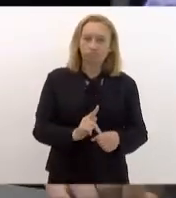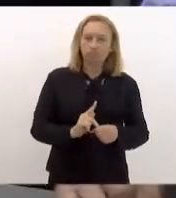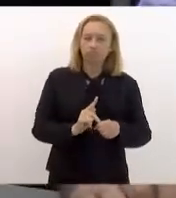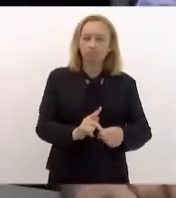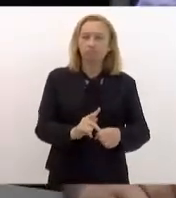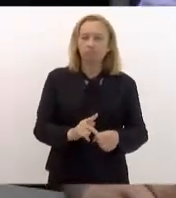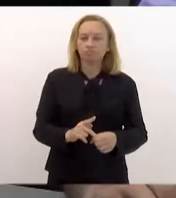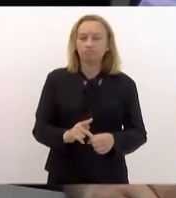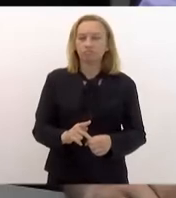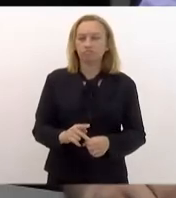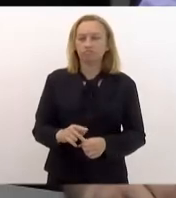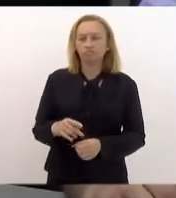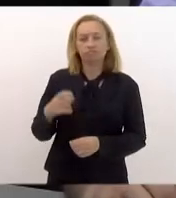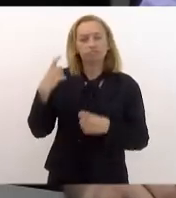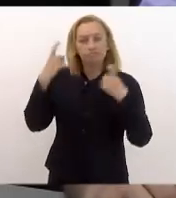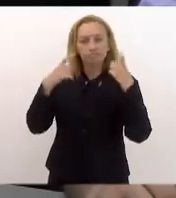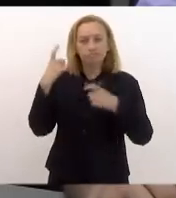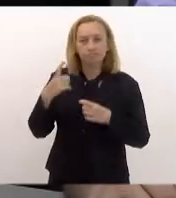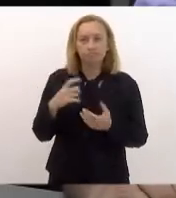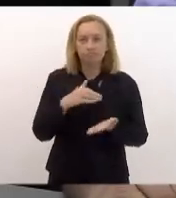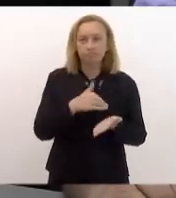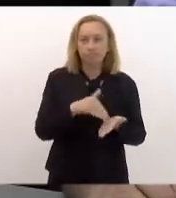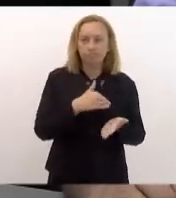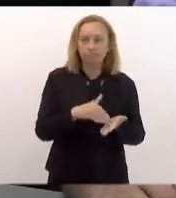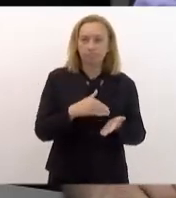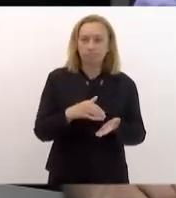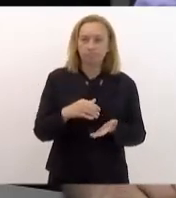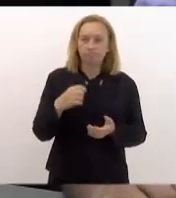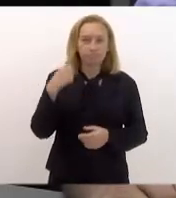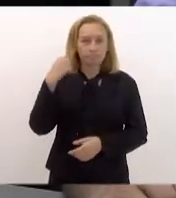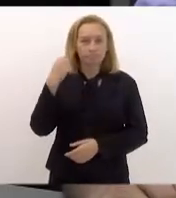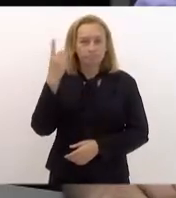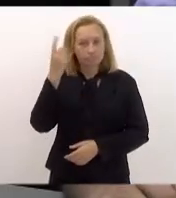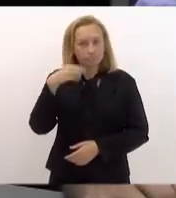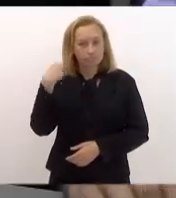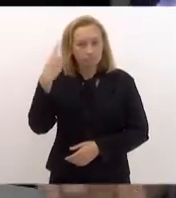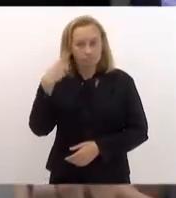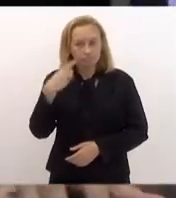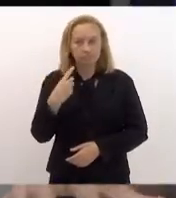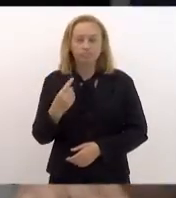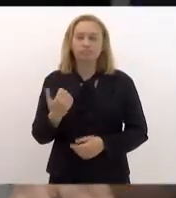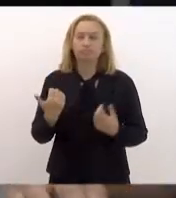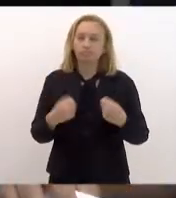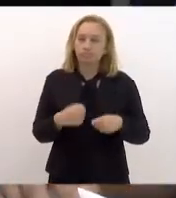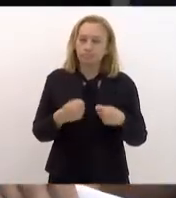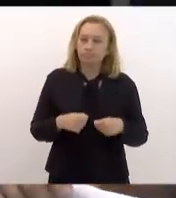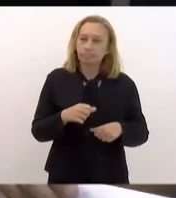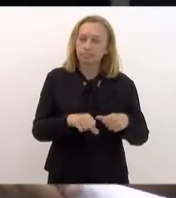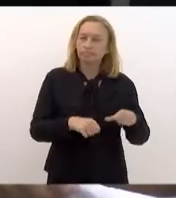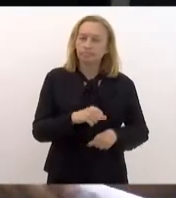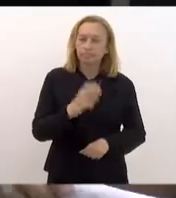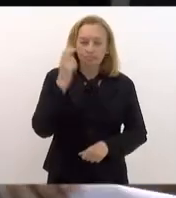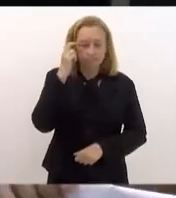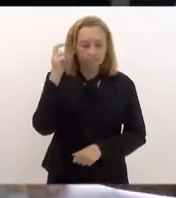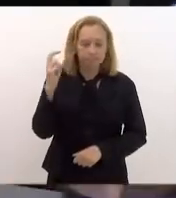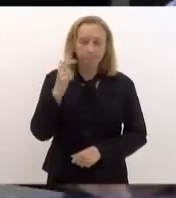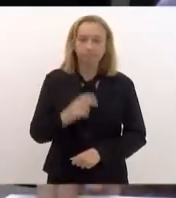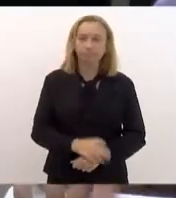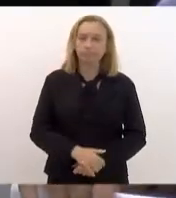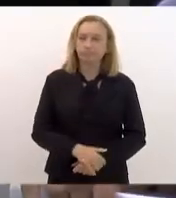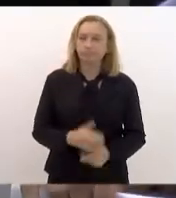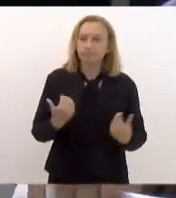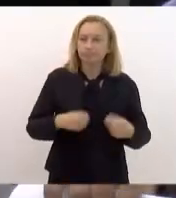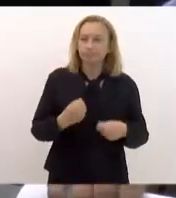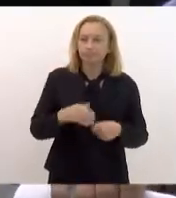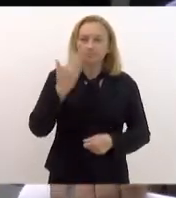escritório de advocacia do que à procuradoria. Mas tudo isso, o exemplo também vem de cima. Então, a gente tem que ter essa mudança cultural e tem que entender